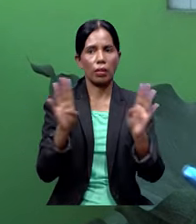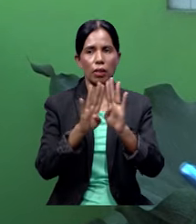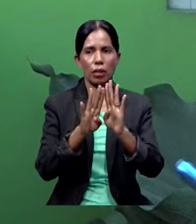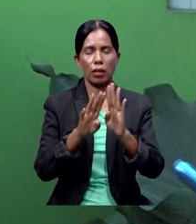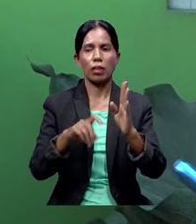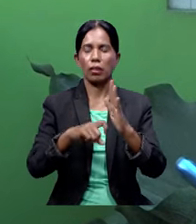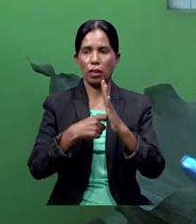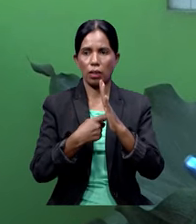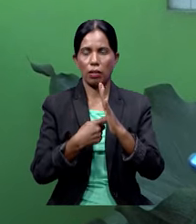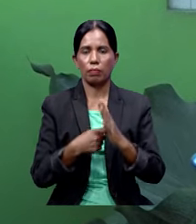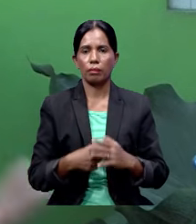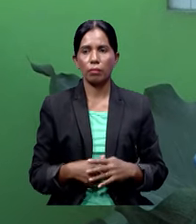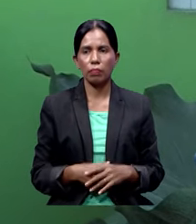Sabemos